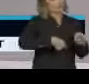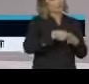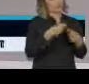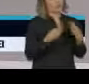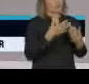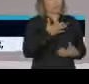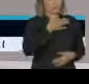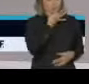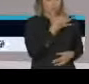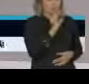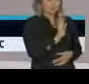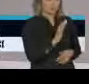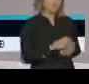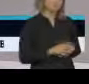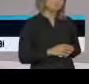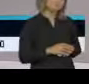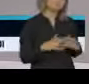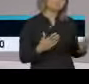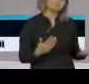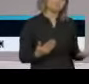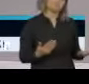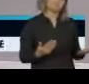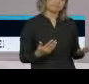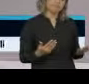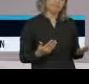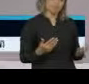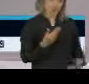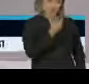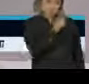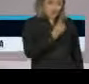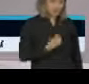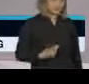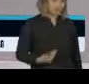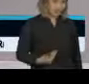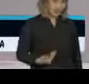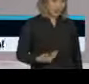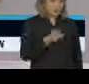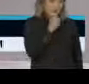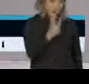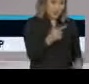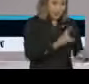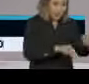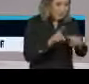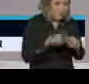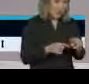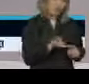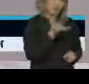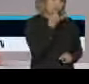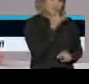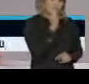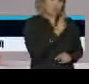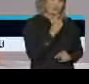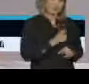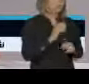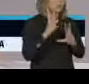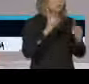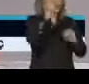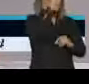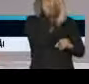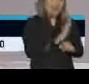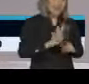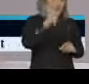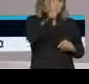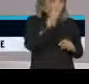toda? Primeiro, é falso que o Estado não disponha de recursos. Não é o Estado brasileiro, é todo o Estado